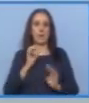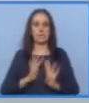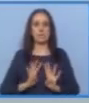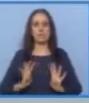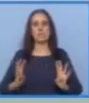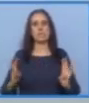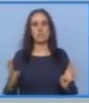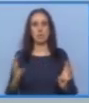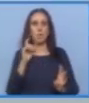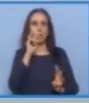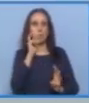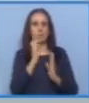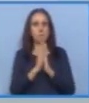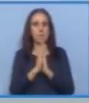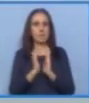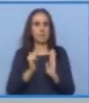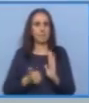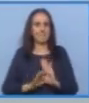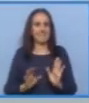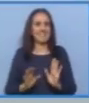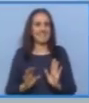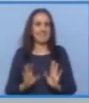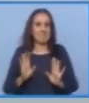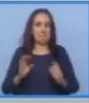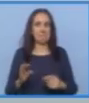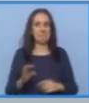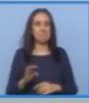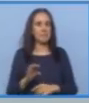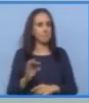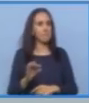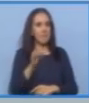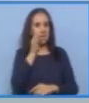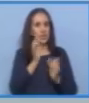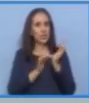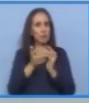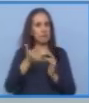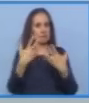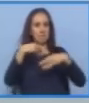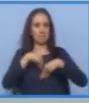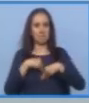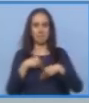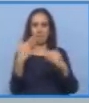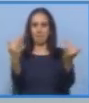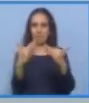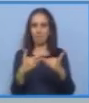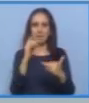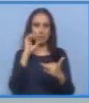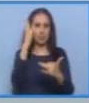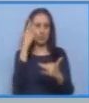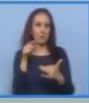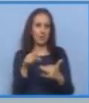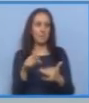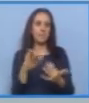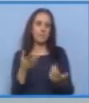lado que garantiam que a missa ia ser válida. Ou seja, as pessoas iam mesmo comungar Jesus, isso é que era importante. E também